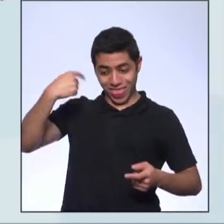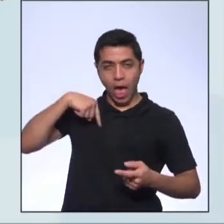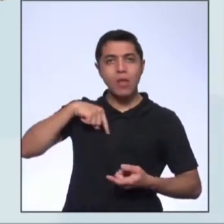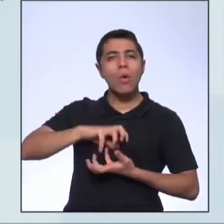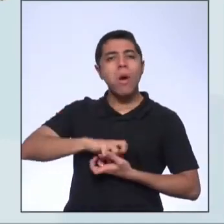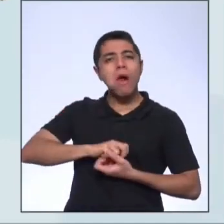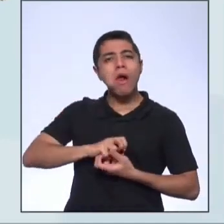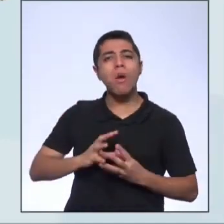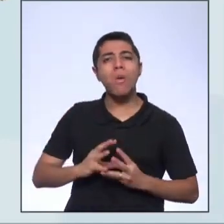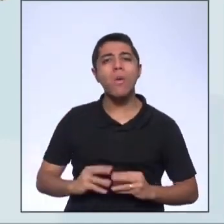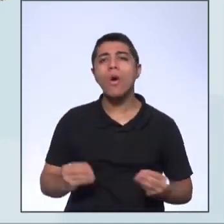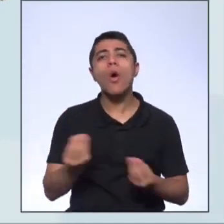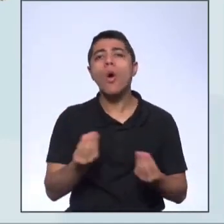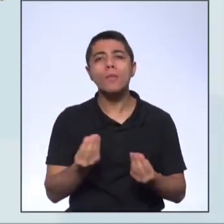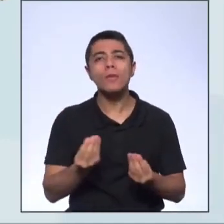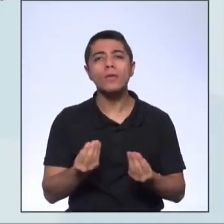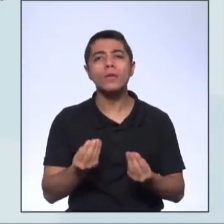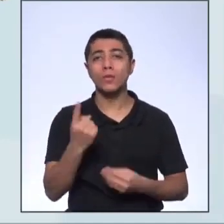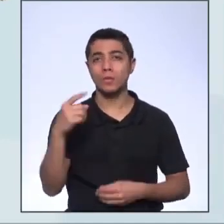vocês.